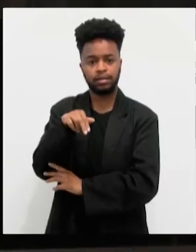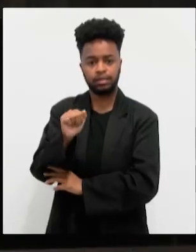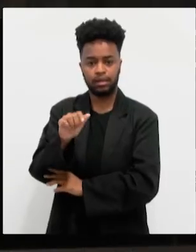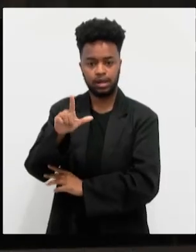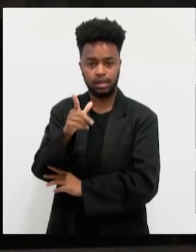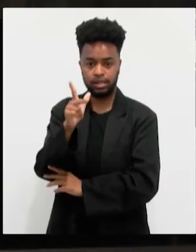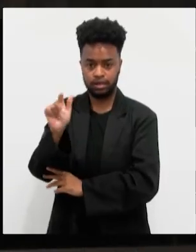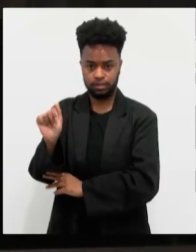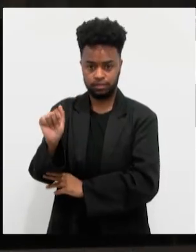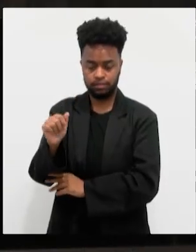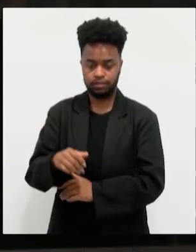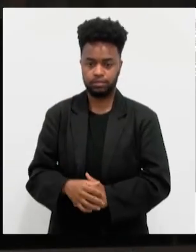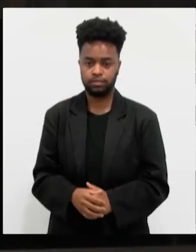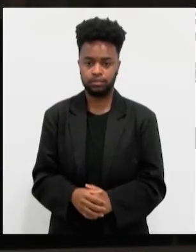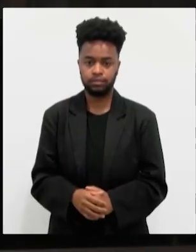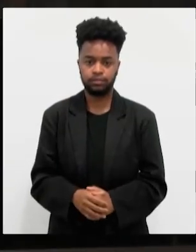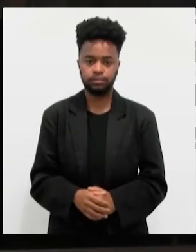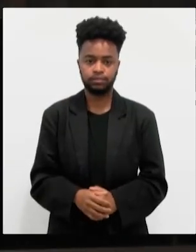canalice.